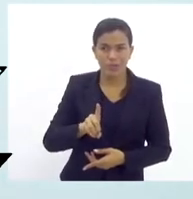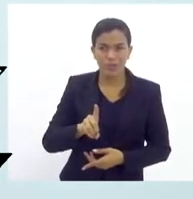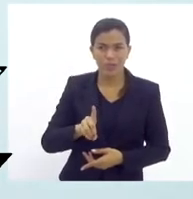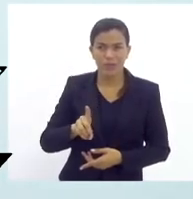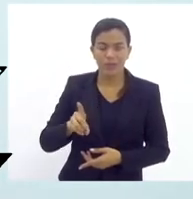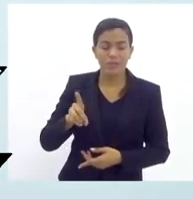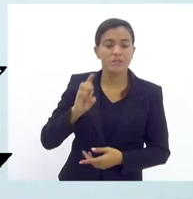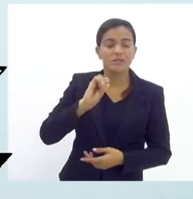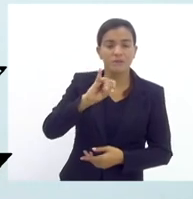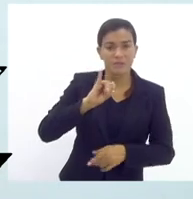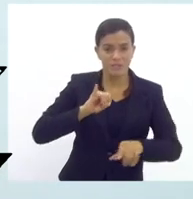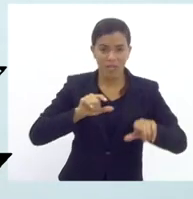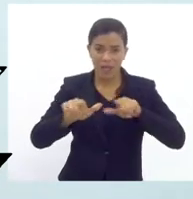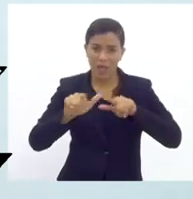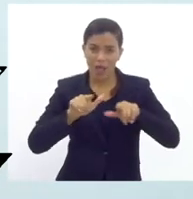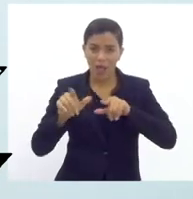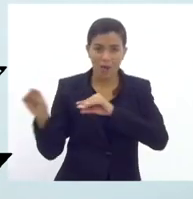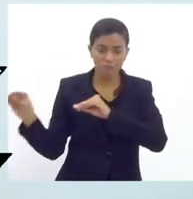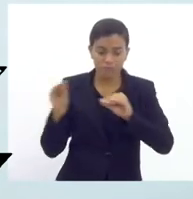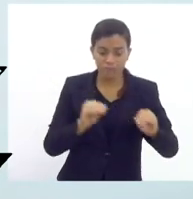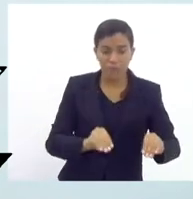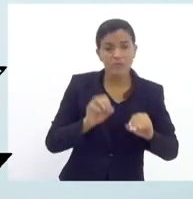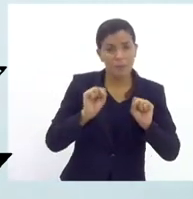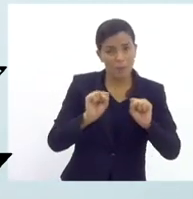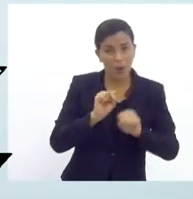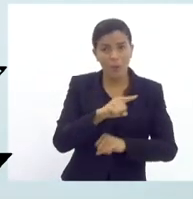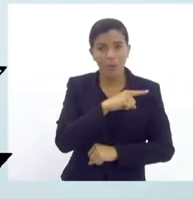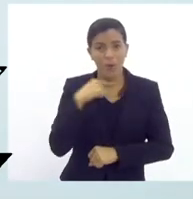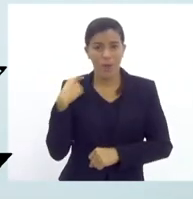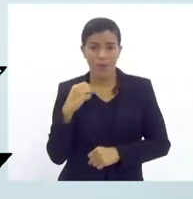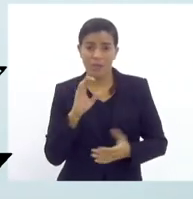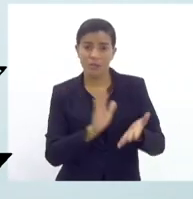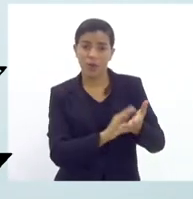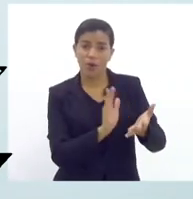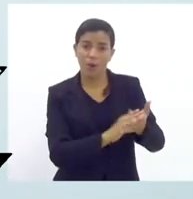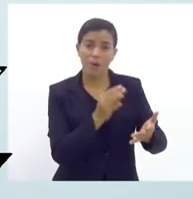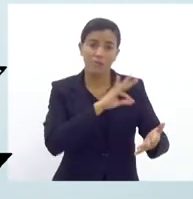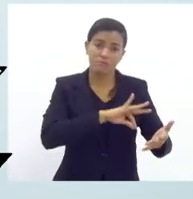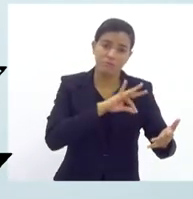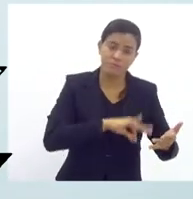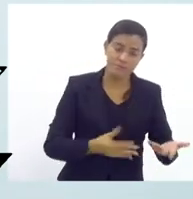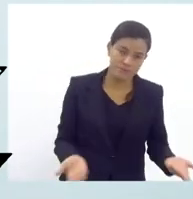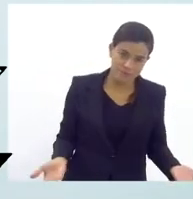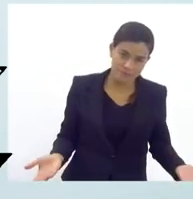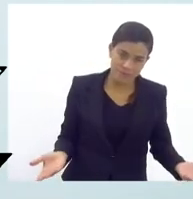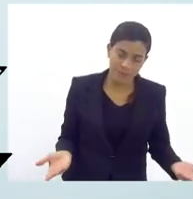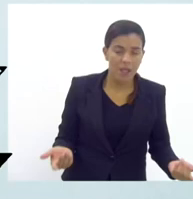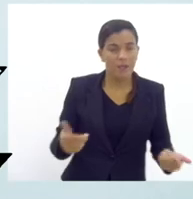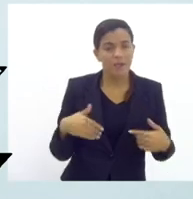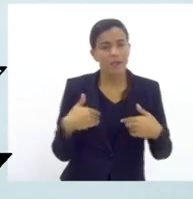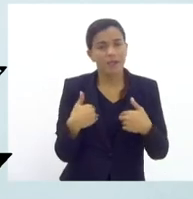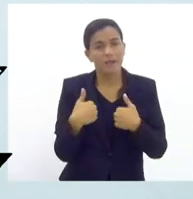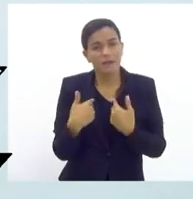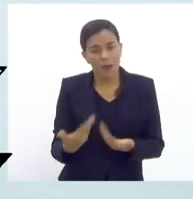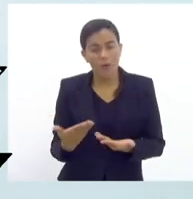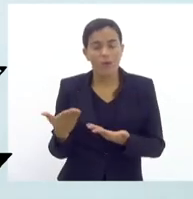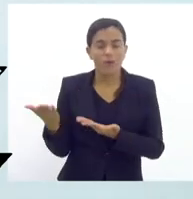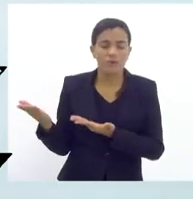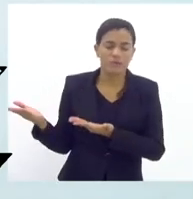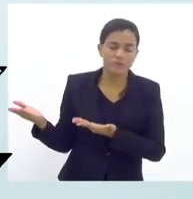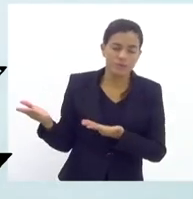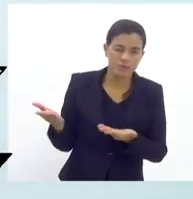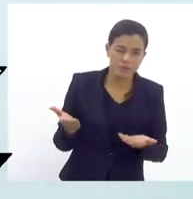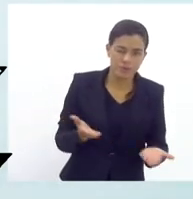você é um imigrante se você é um refugiado você pode morrer por cobrar esse direito então chama aqui e com